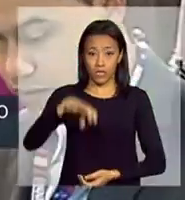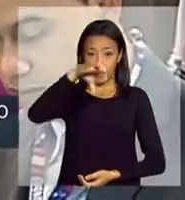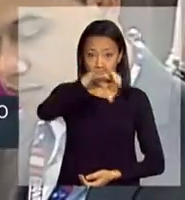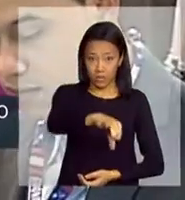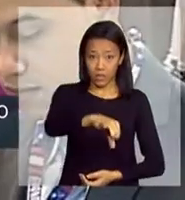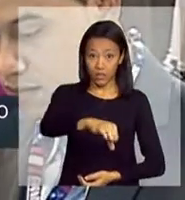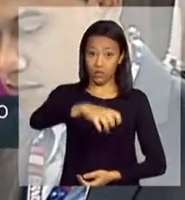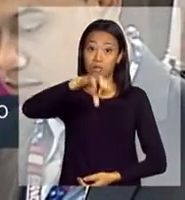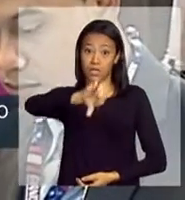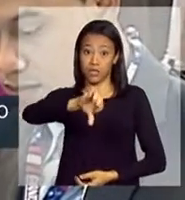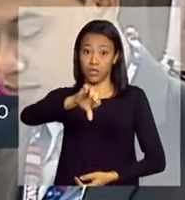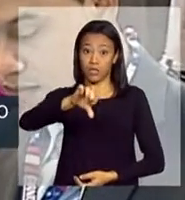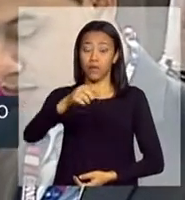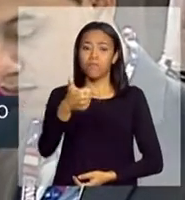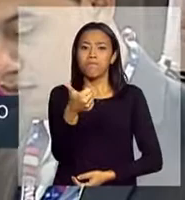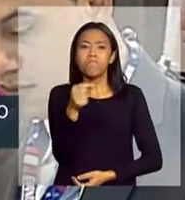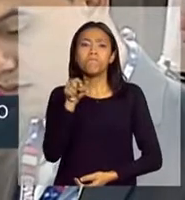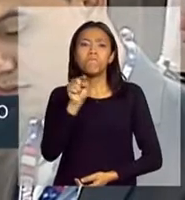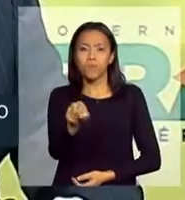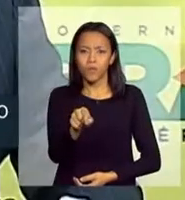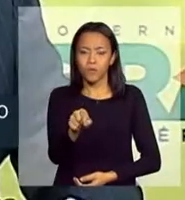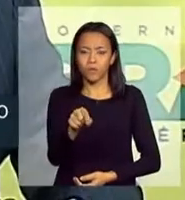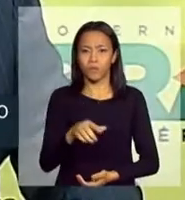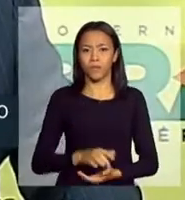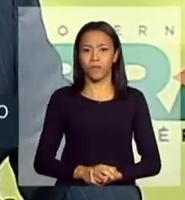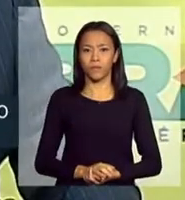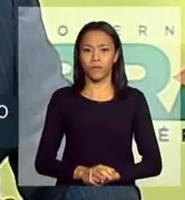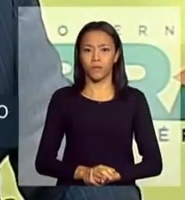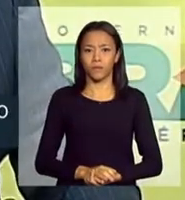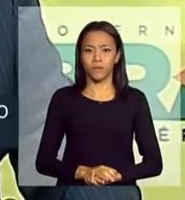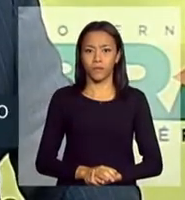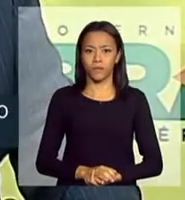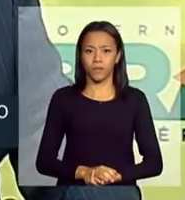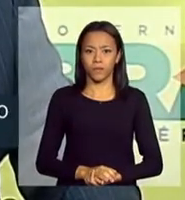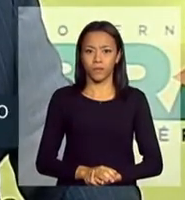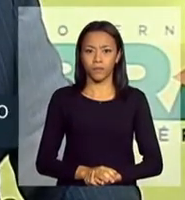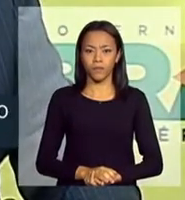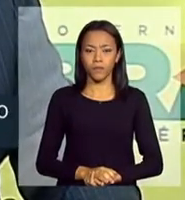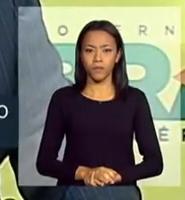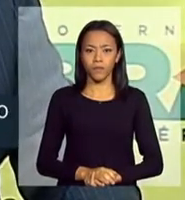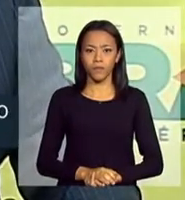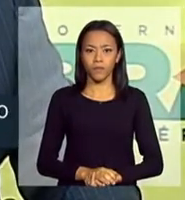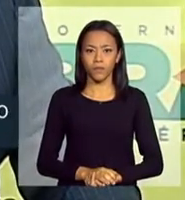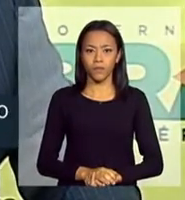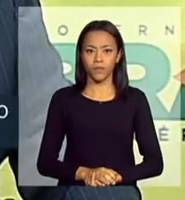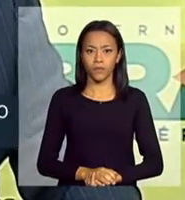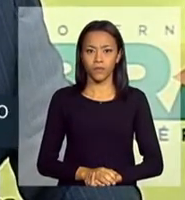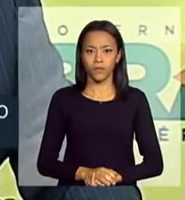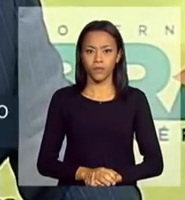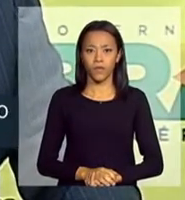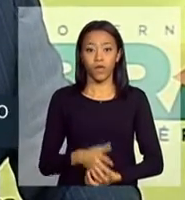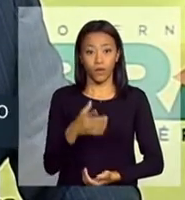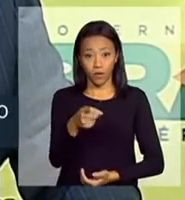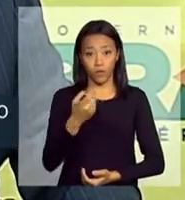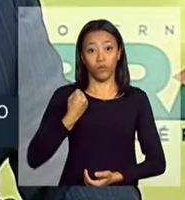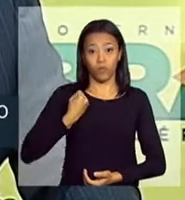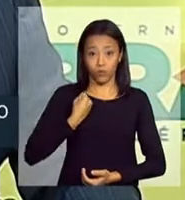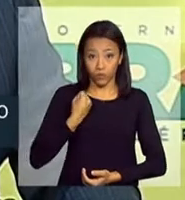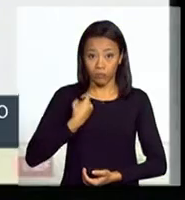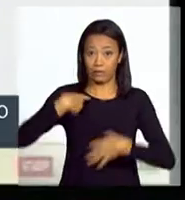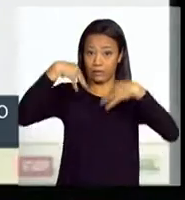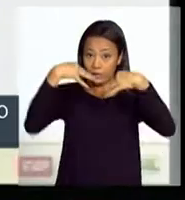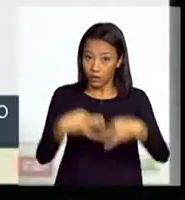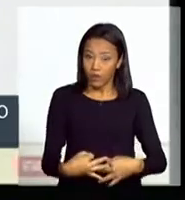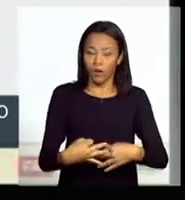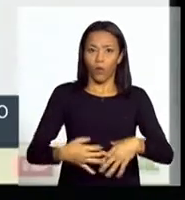660 mil por vamos trocar então então tá aí o crescimento da